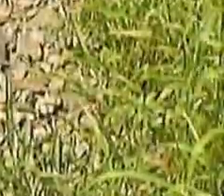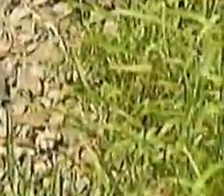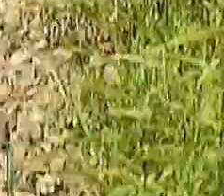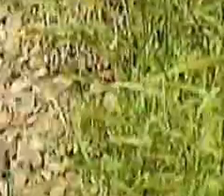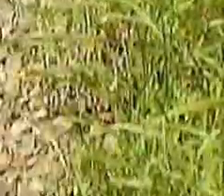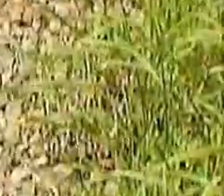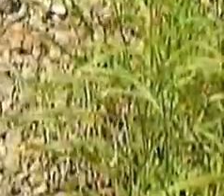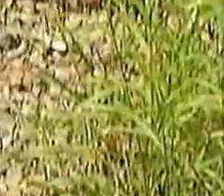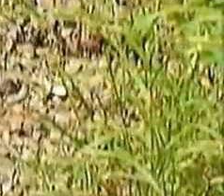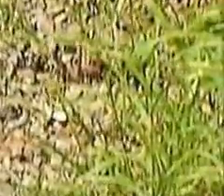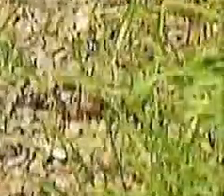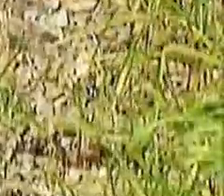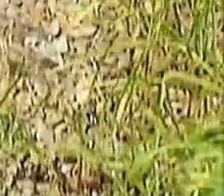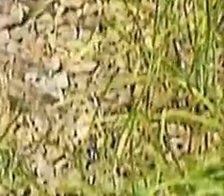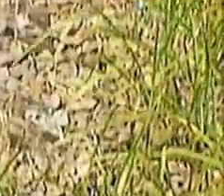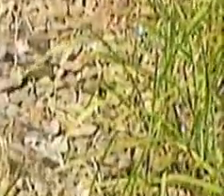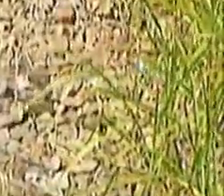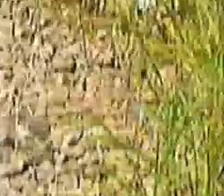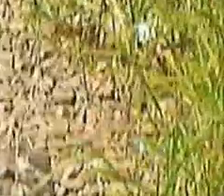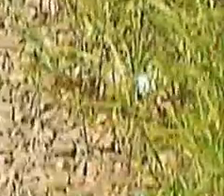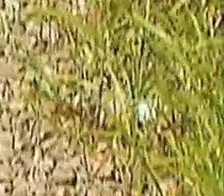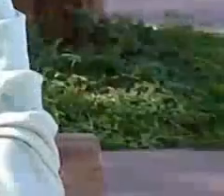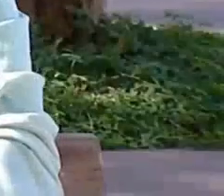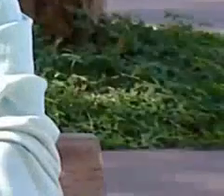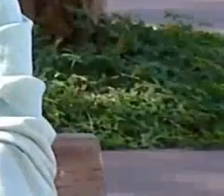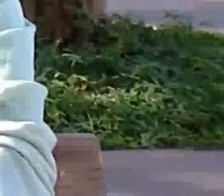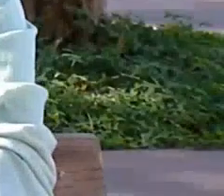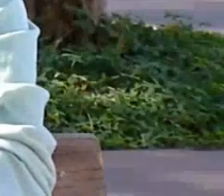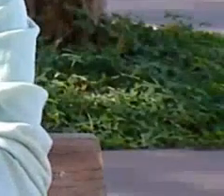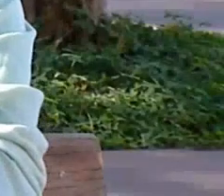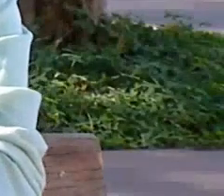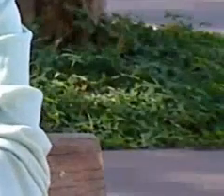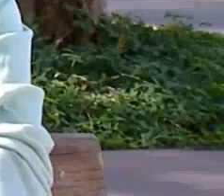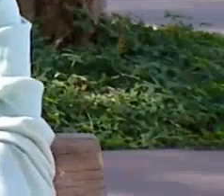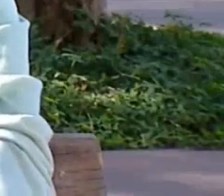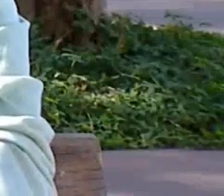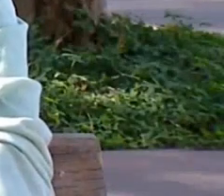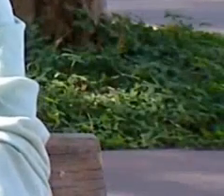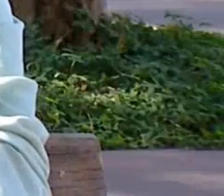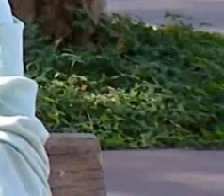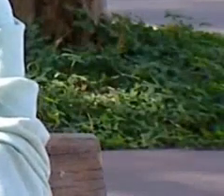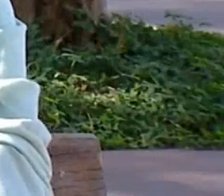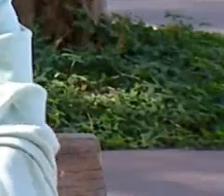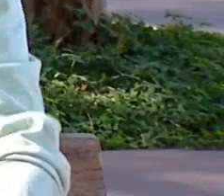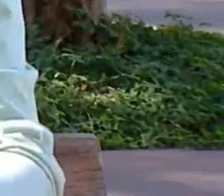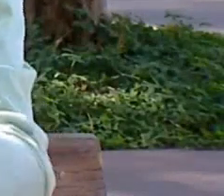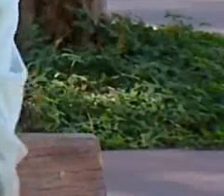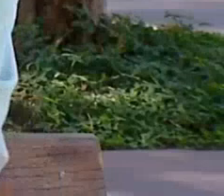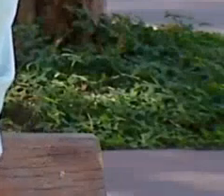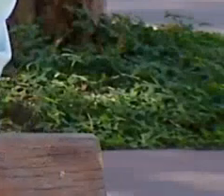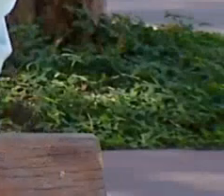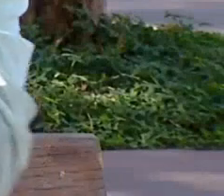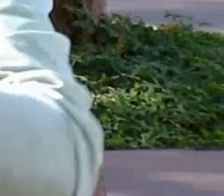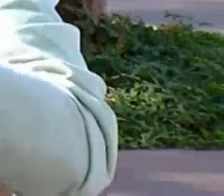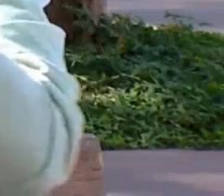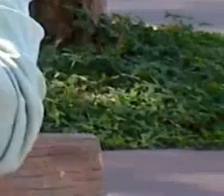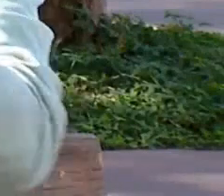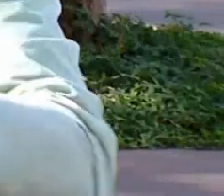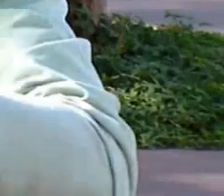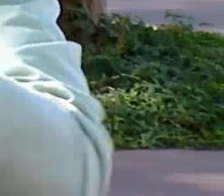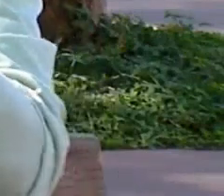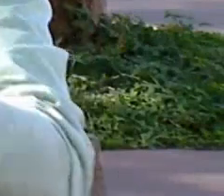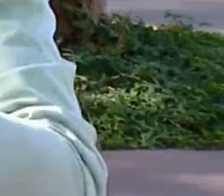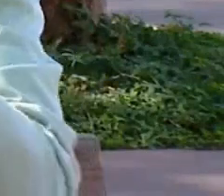porque é a nossa chance para que em algum momento a gente tiver um governo mais atento mais interessado que essas linhas sejam